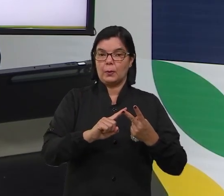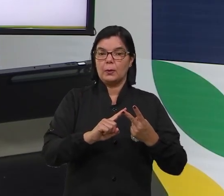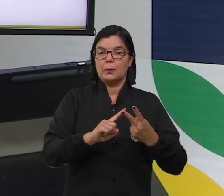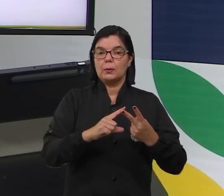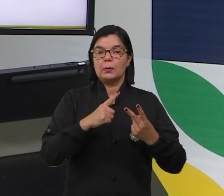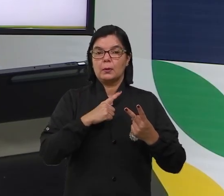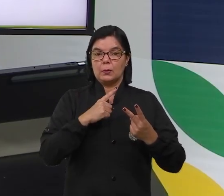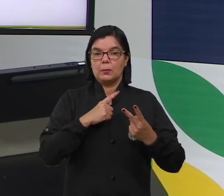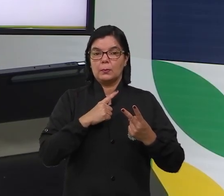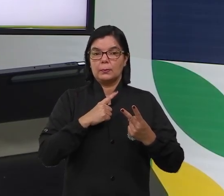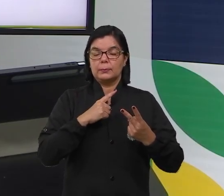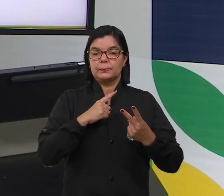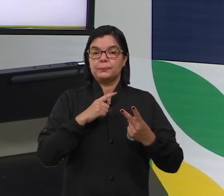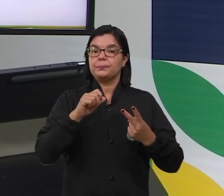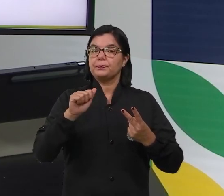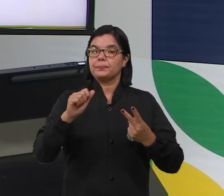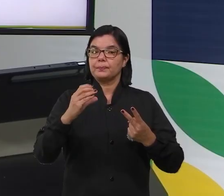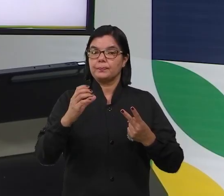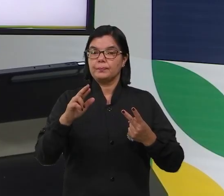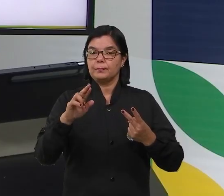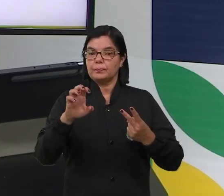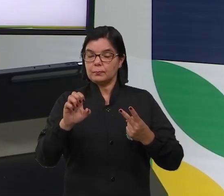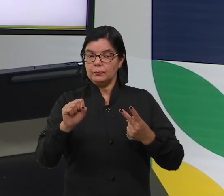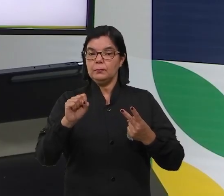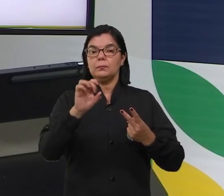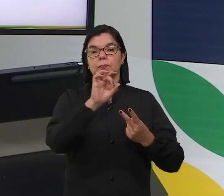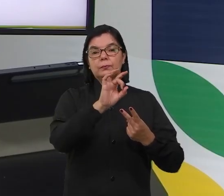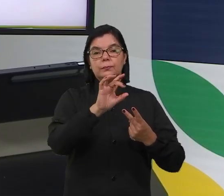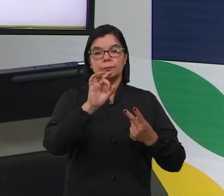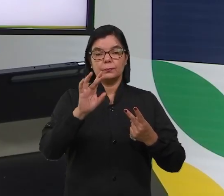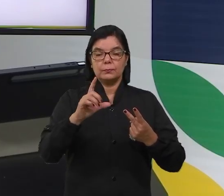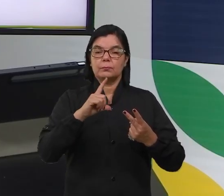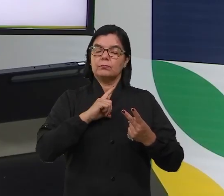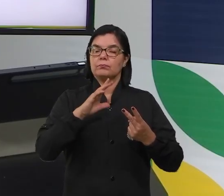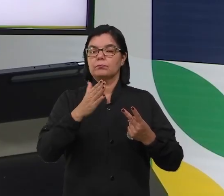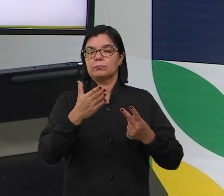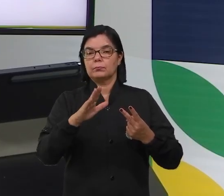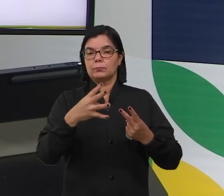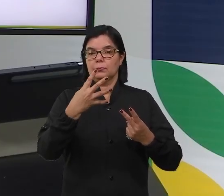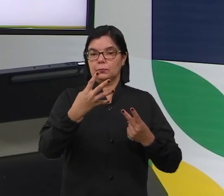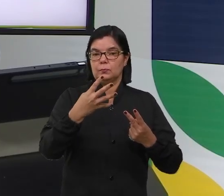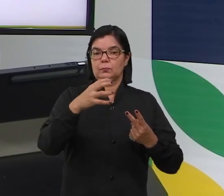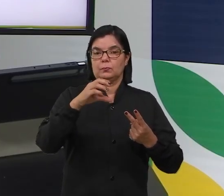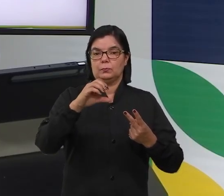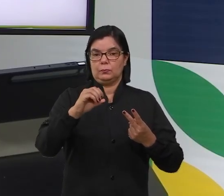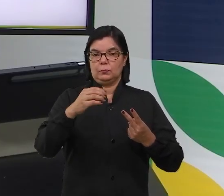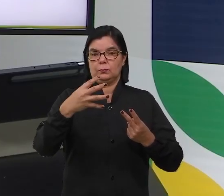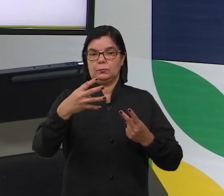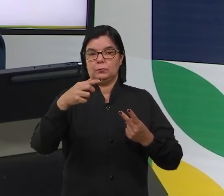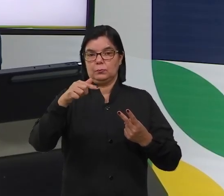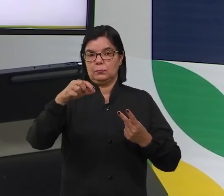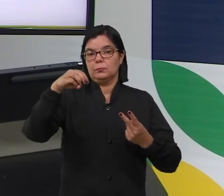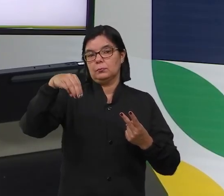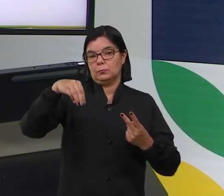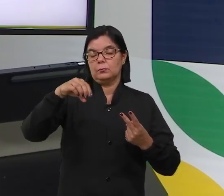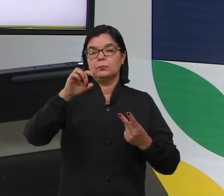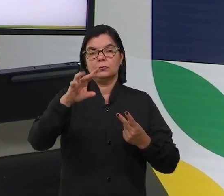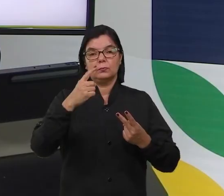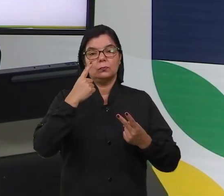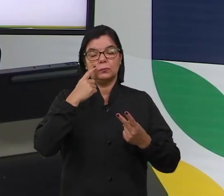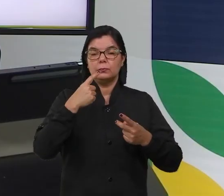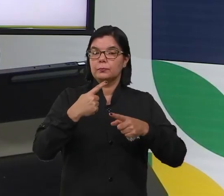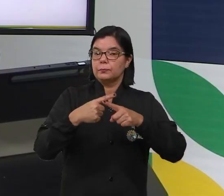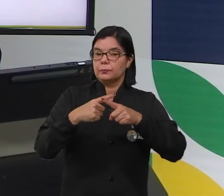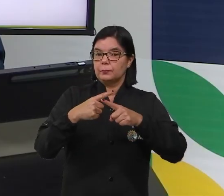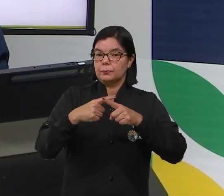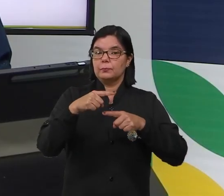terreno estava bem determinado em acres. Eu sei que cada acre mede aproximadamente 4.000 e 47 metros. Então, basta fazer as